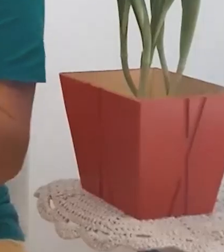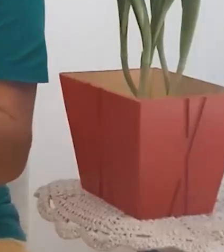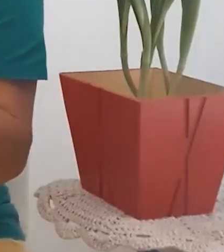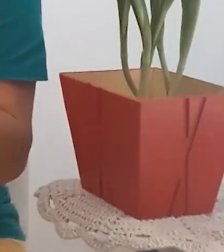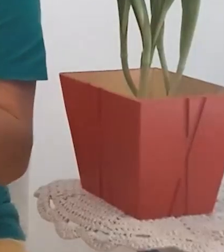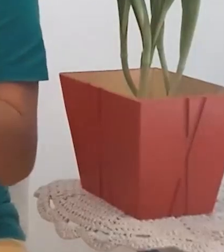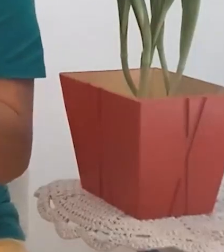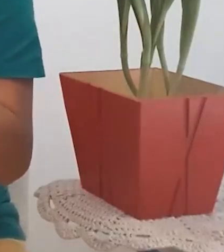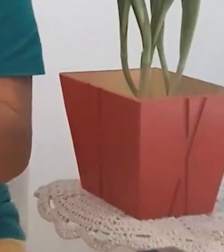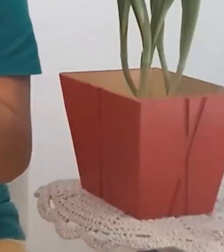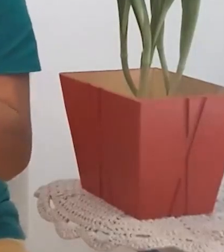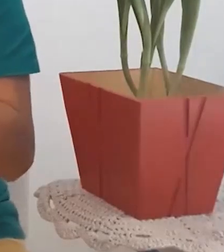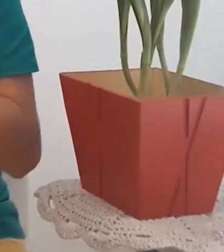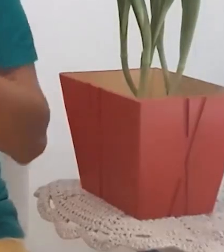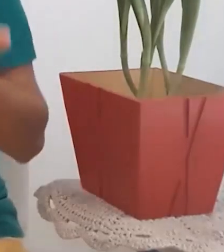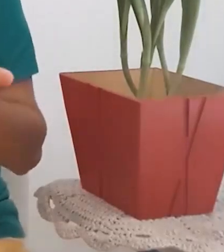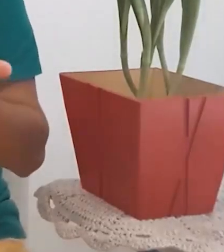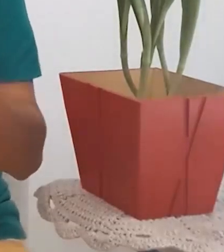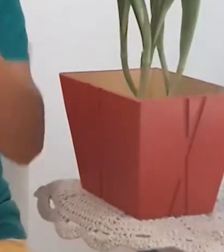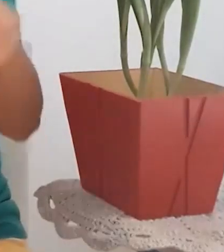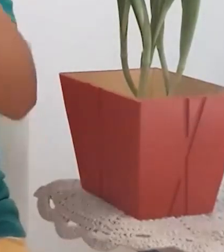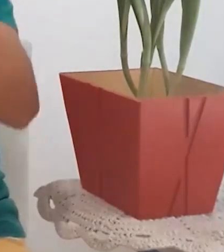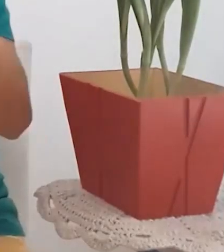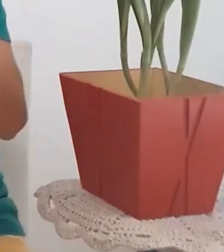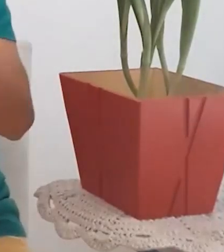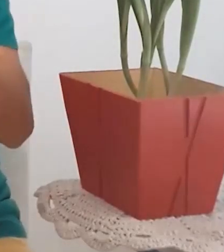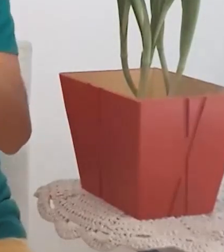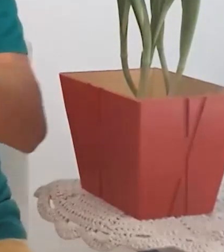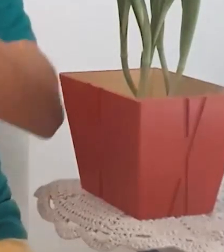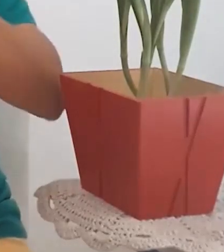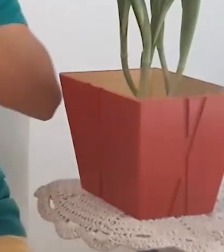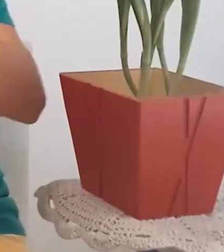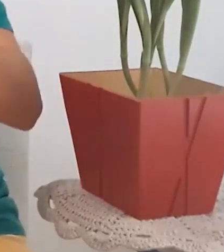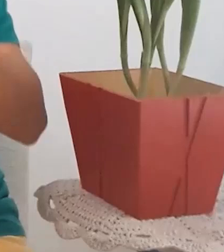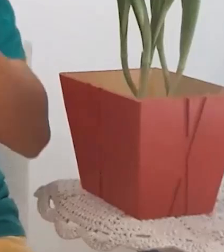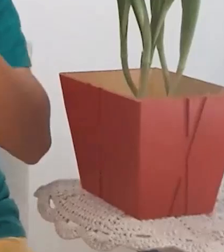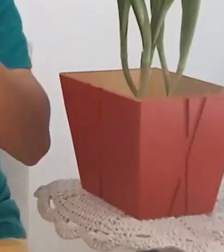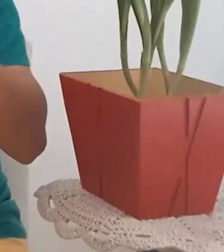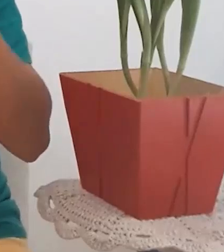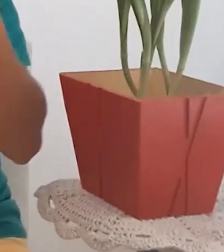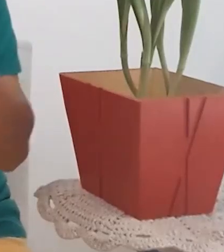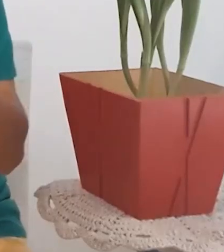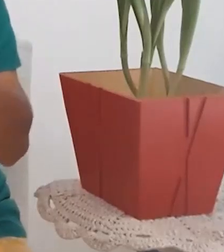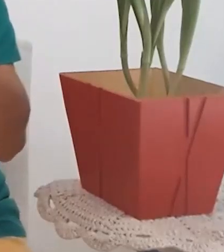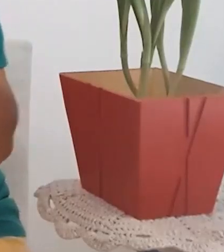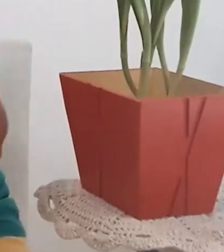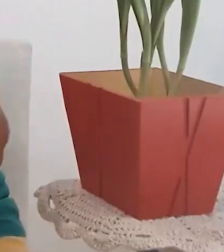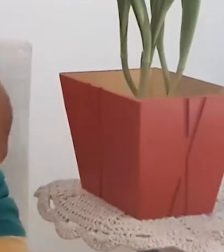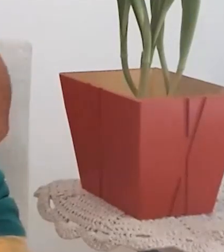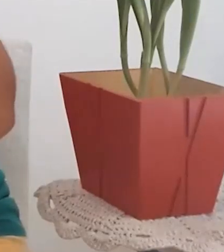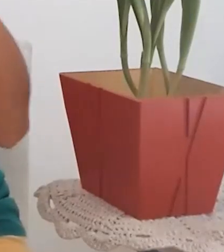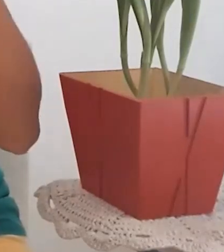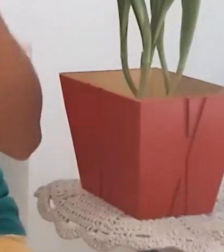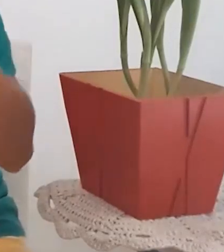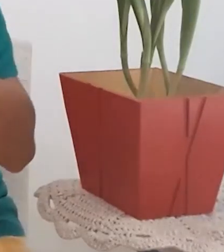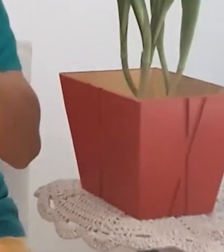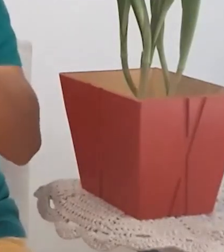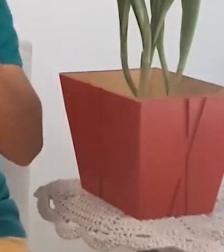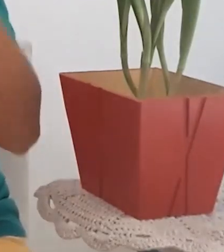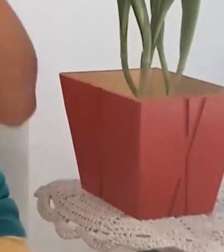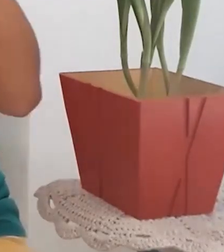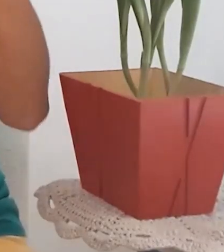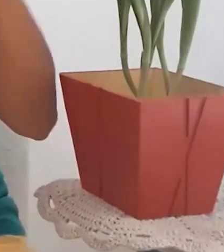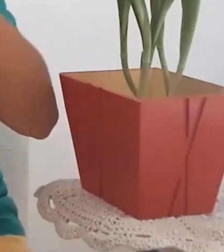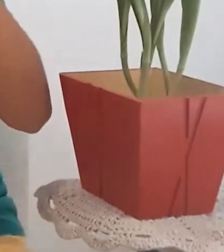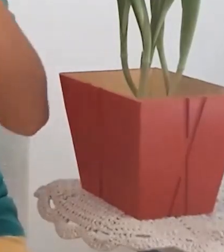são 3 pessoas, paciência. Vocês aí de casa também. Se você tiver 4